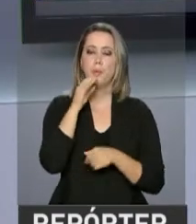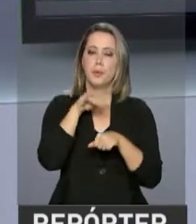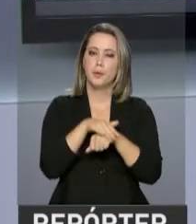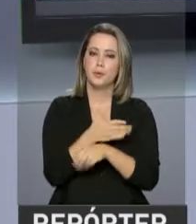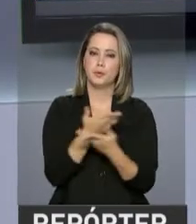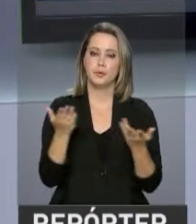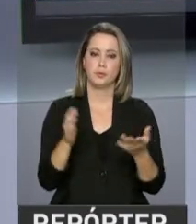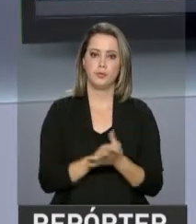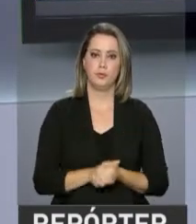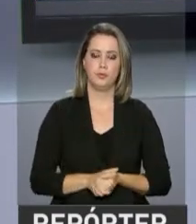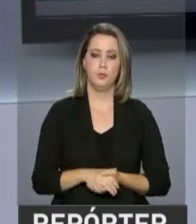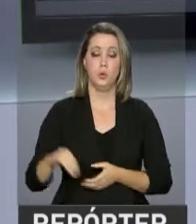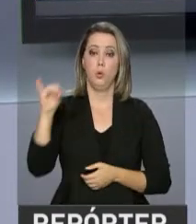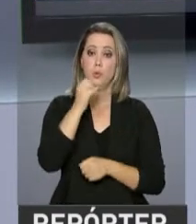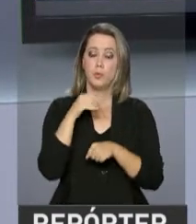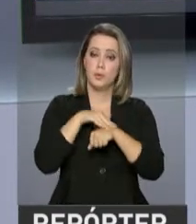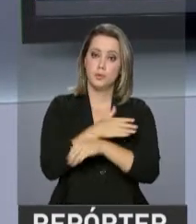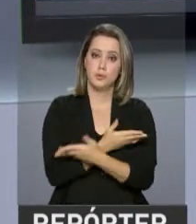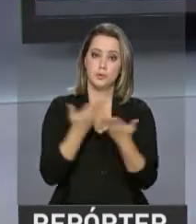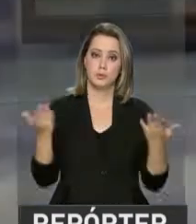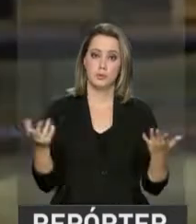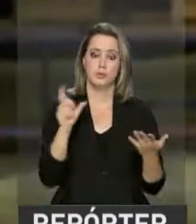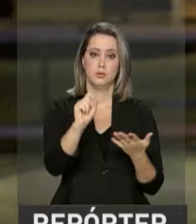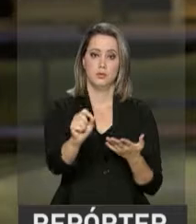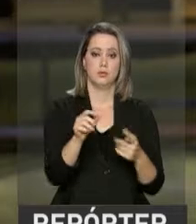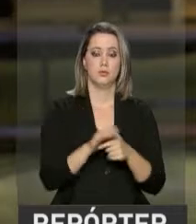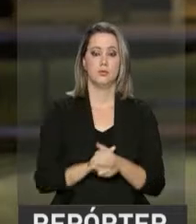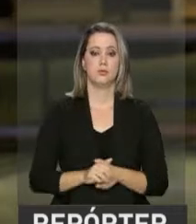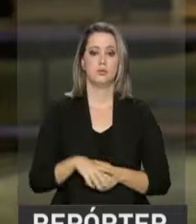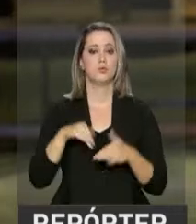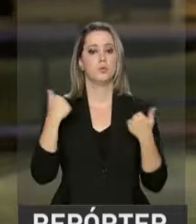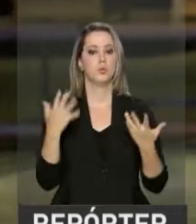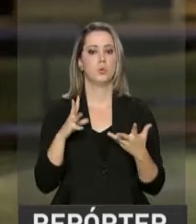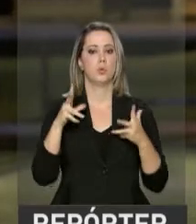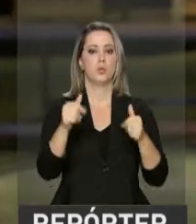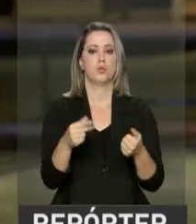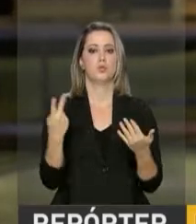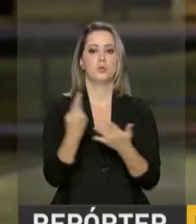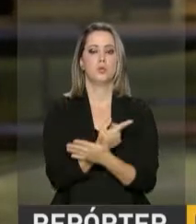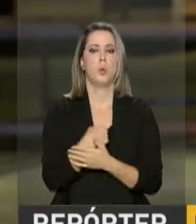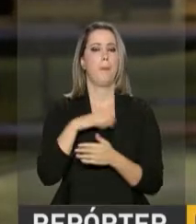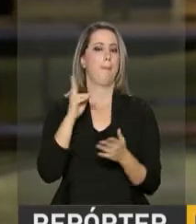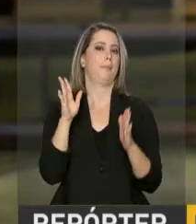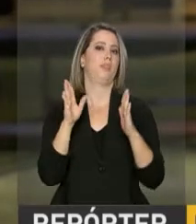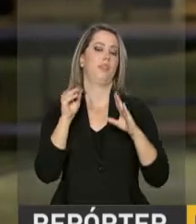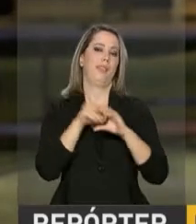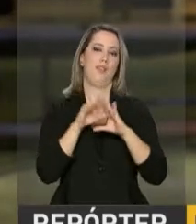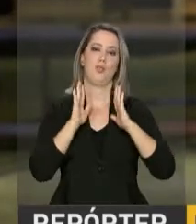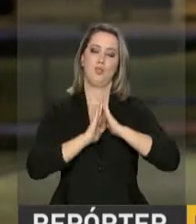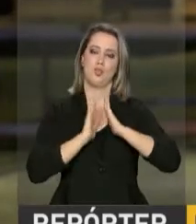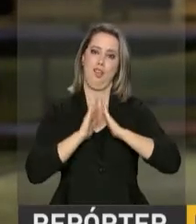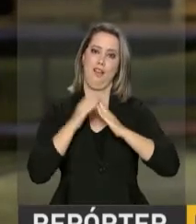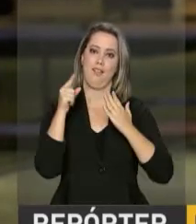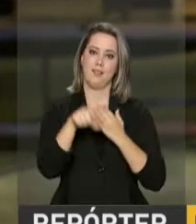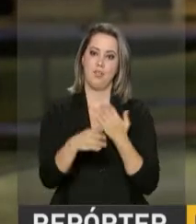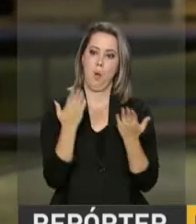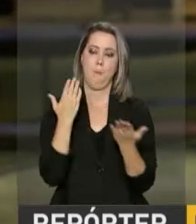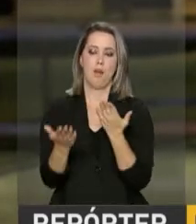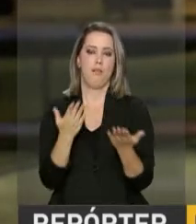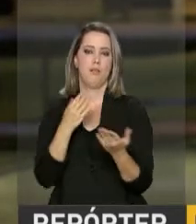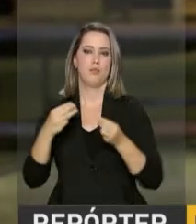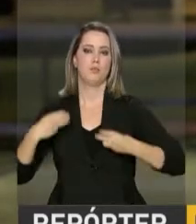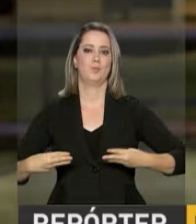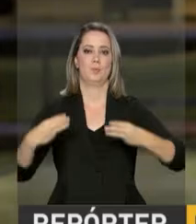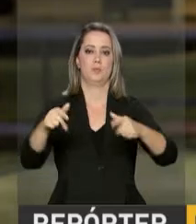pra você boa noite roberto boa noite a todos olha o roberto tudo isso sem sair de casa segundo um balanço do mês